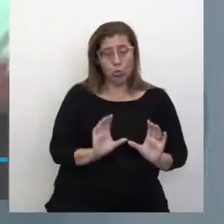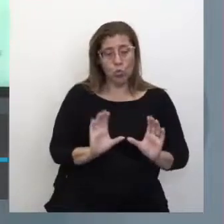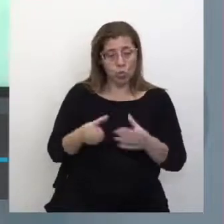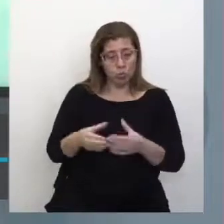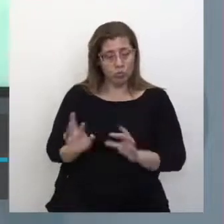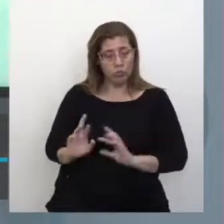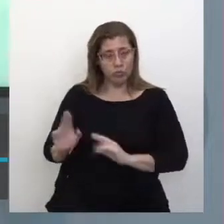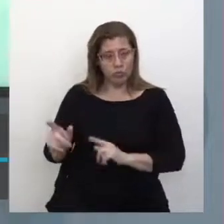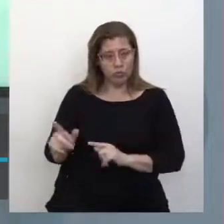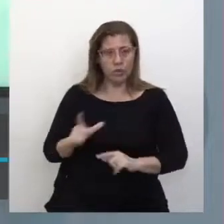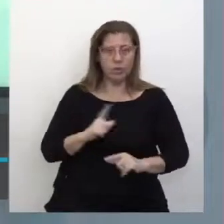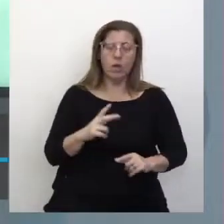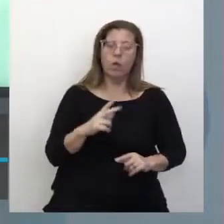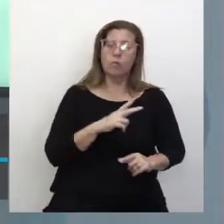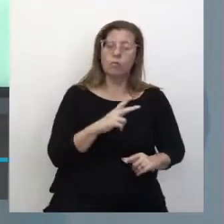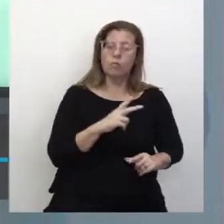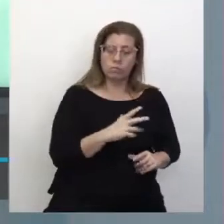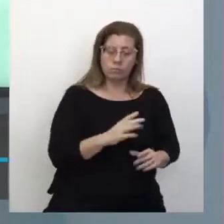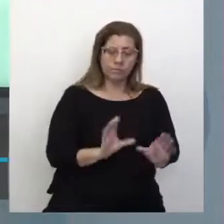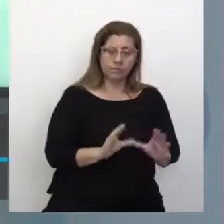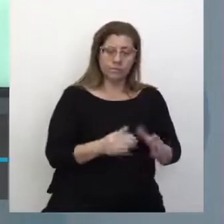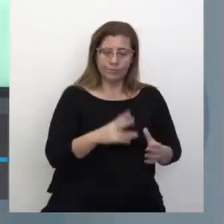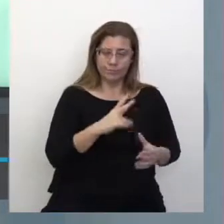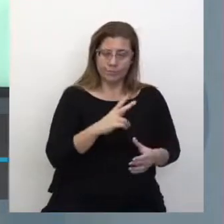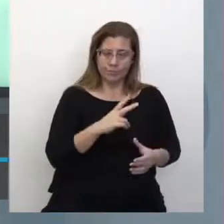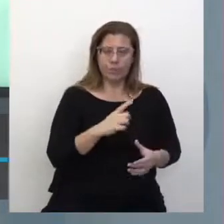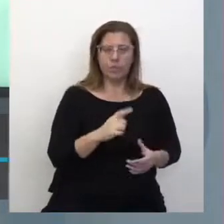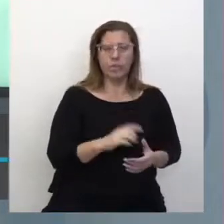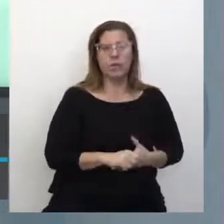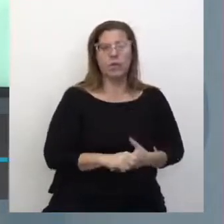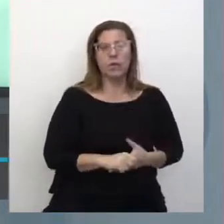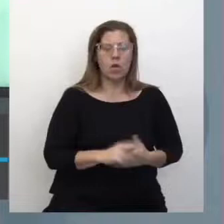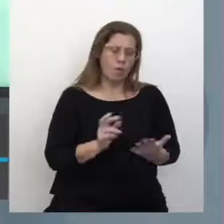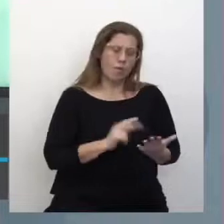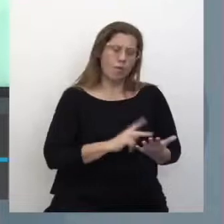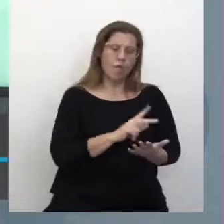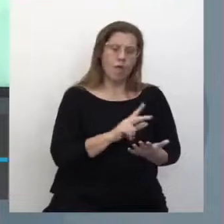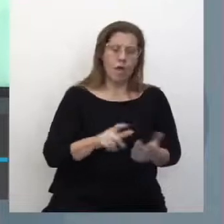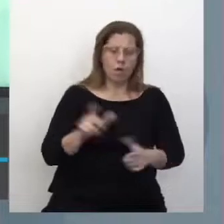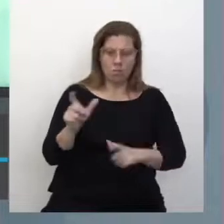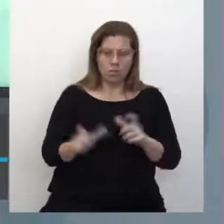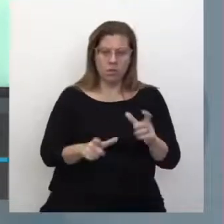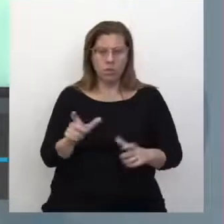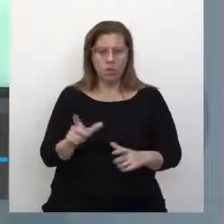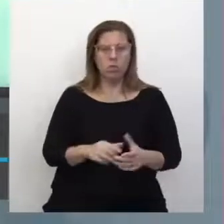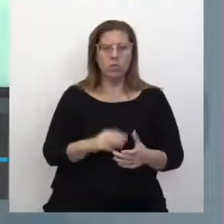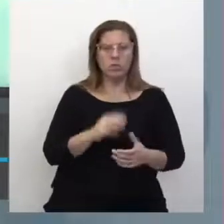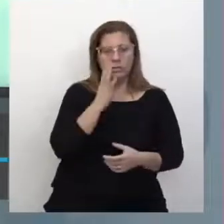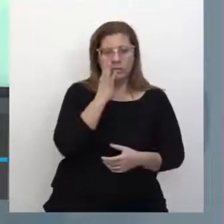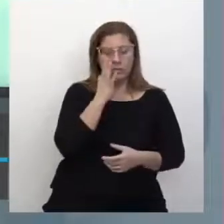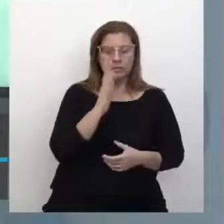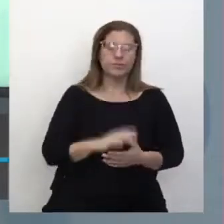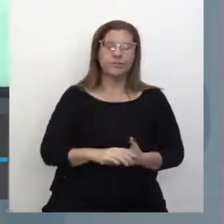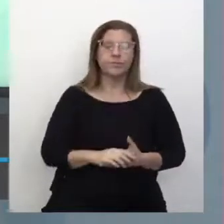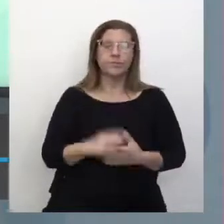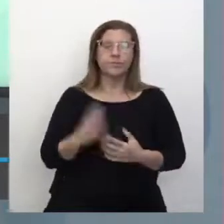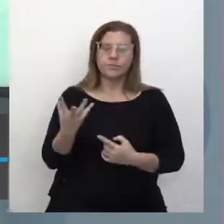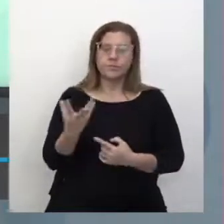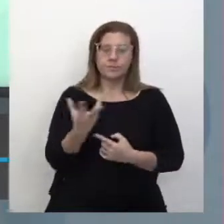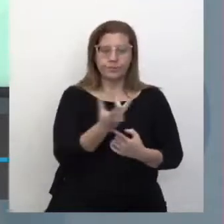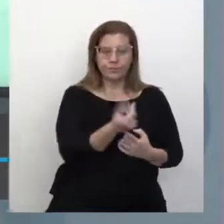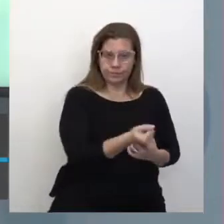as coleções privadas. Essas coleções, geralmente, nós temos aí vários colecionadores em arte, marchands, no mundo todo,